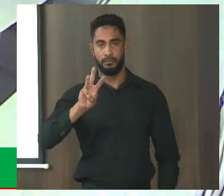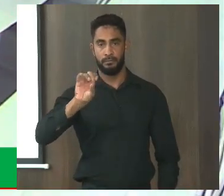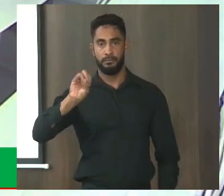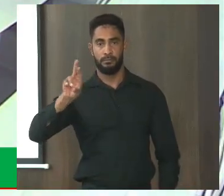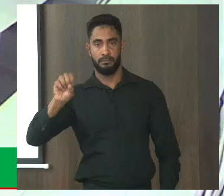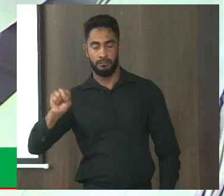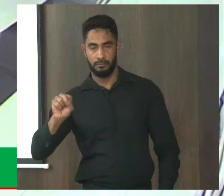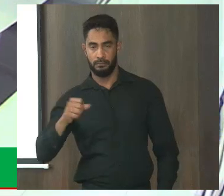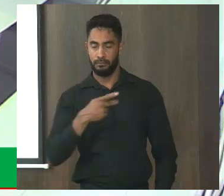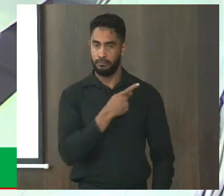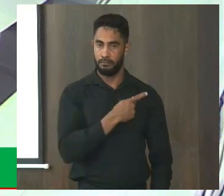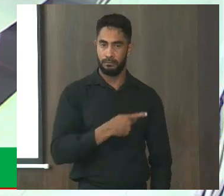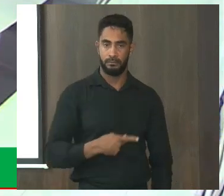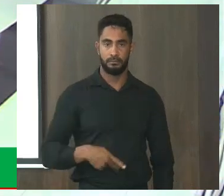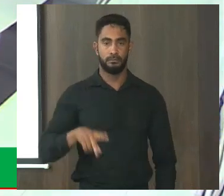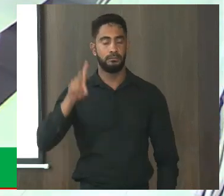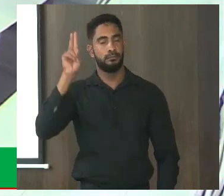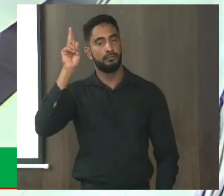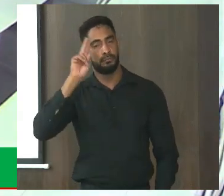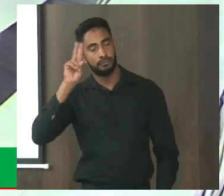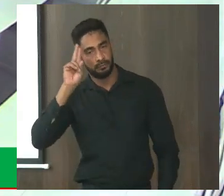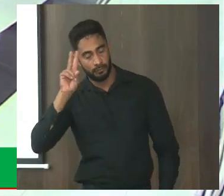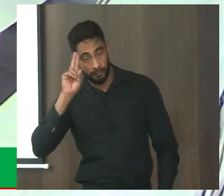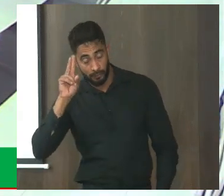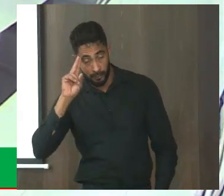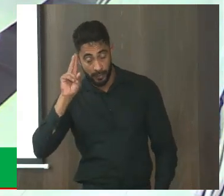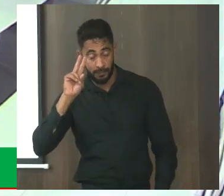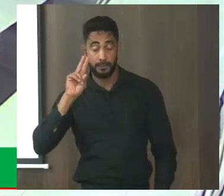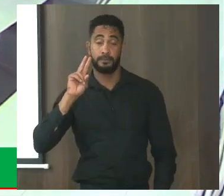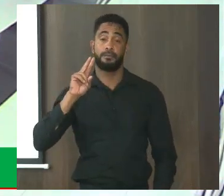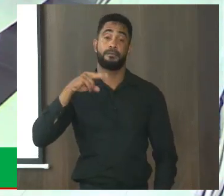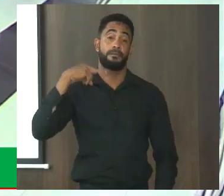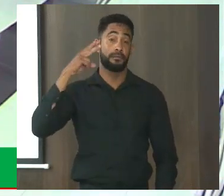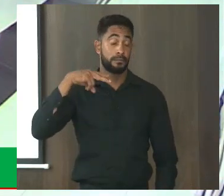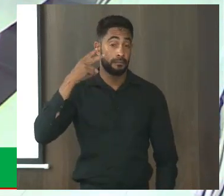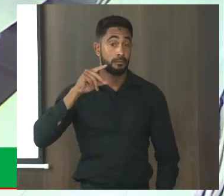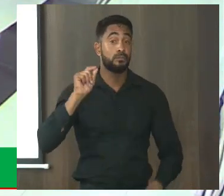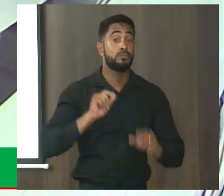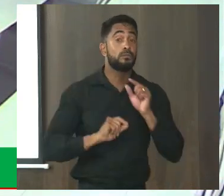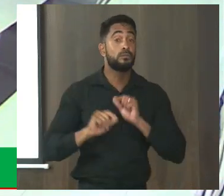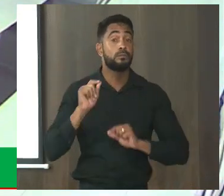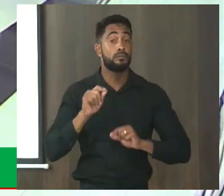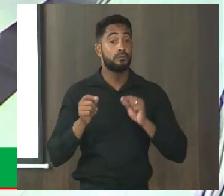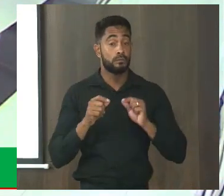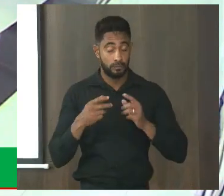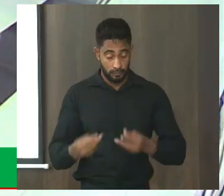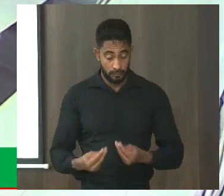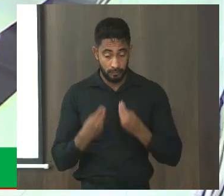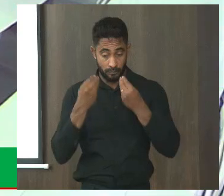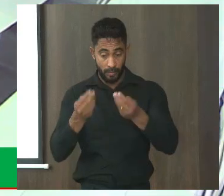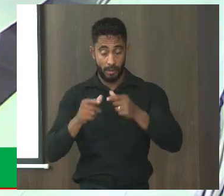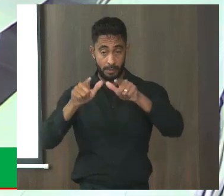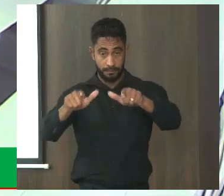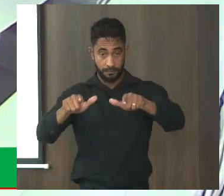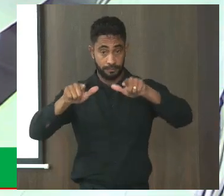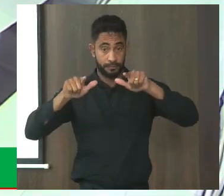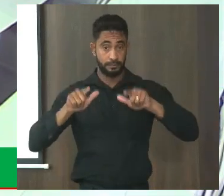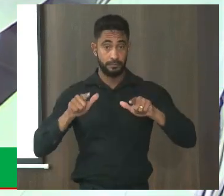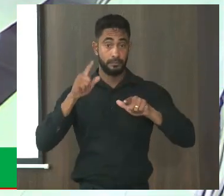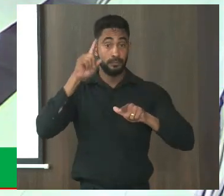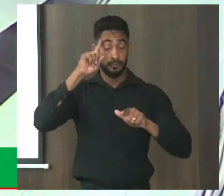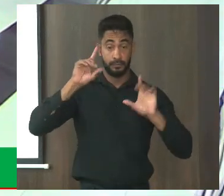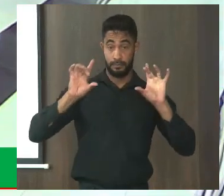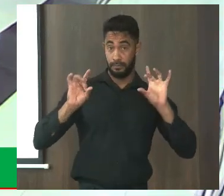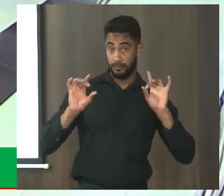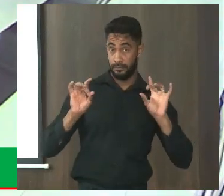presidente fez a lembrança aos vereadores da sessão solene de entrega da distinção honorífica de mérito às mulheres janaubenses, no dia 8 de março. O